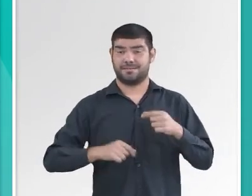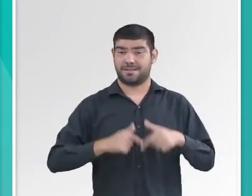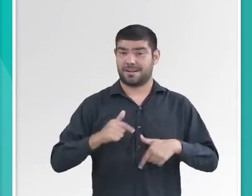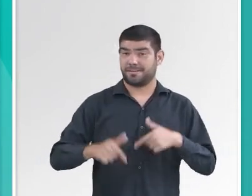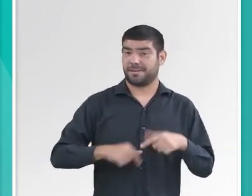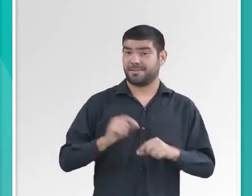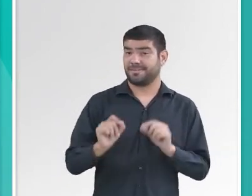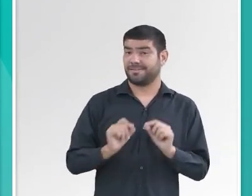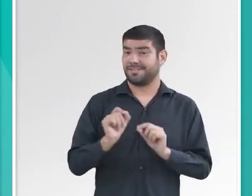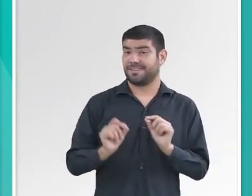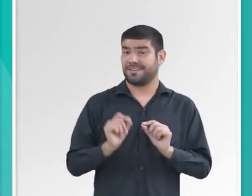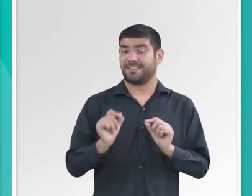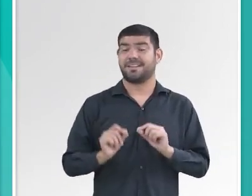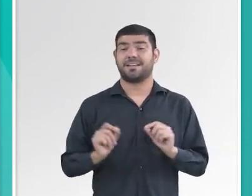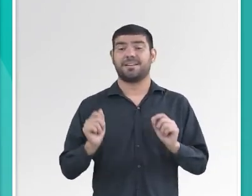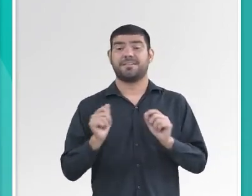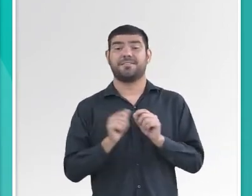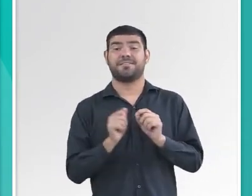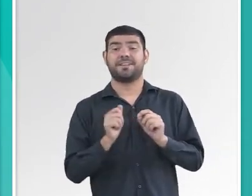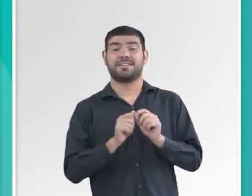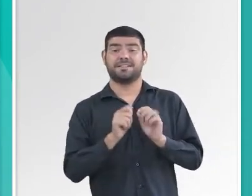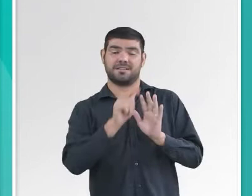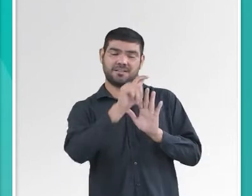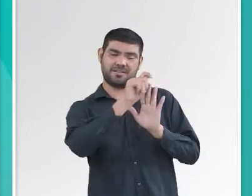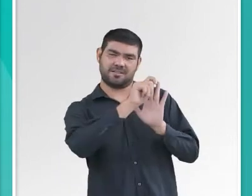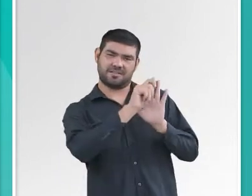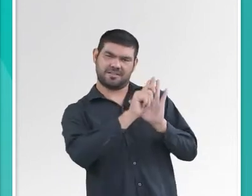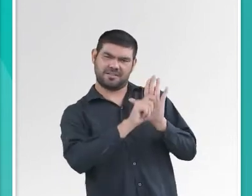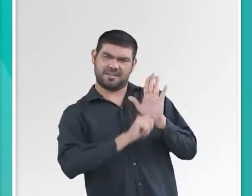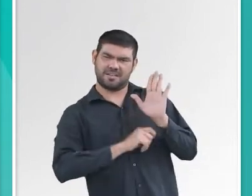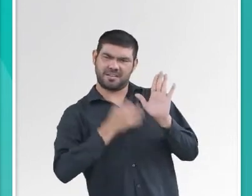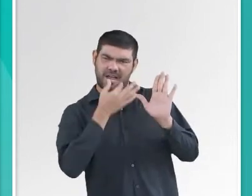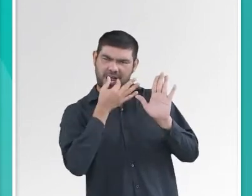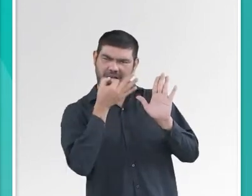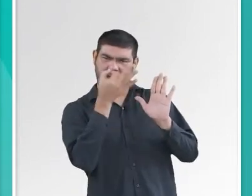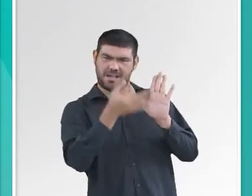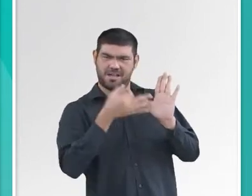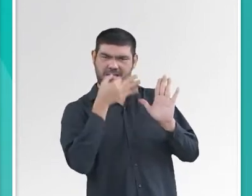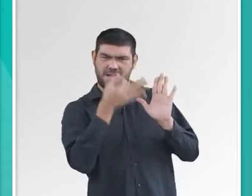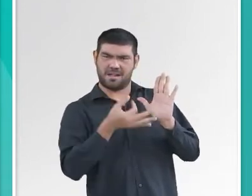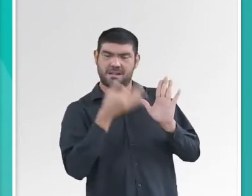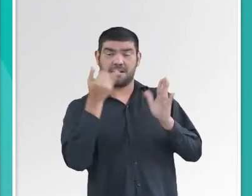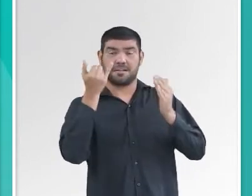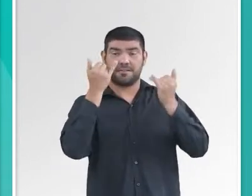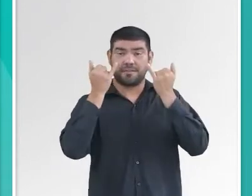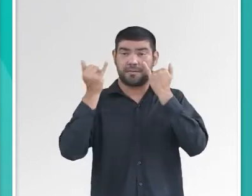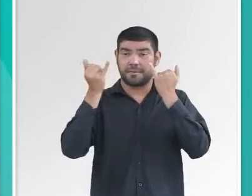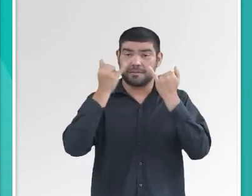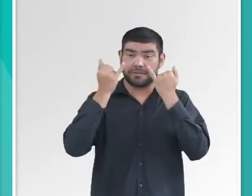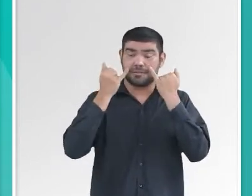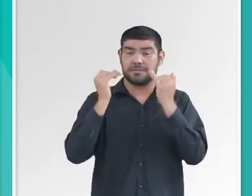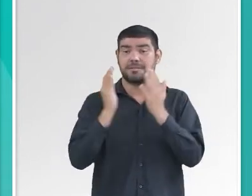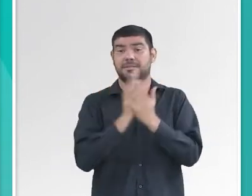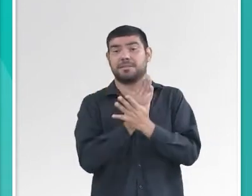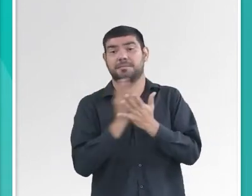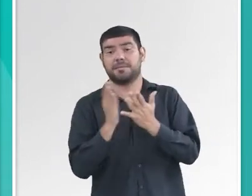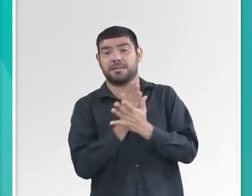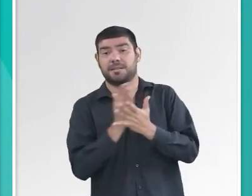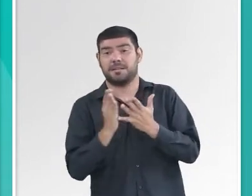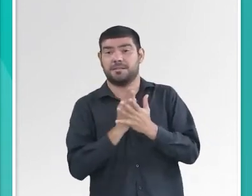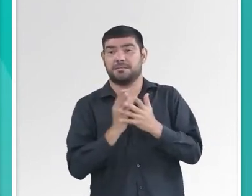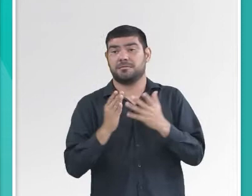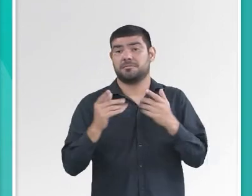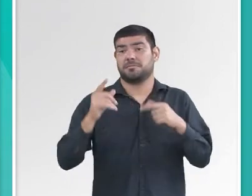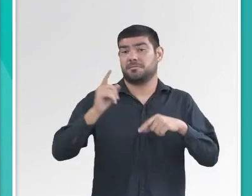vai ser um texto todo especial que vai trazer para a gente informações sobre determinado produto,